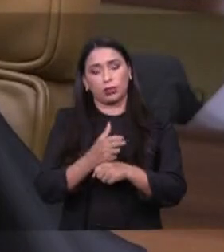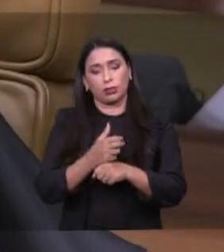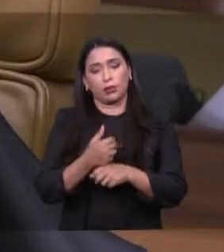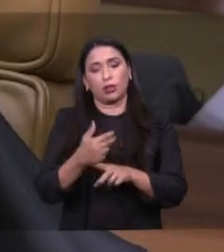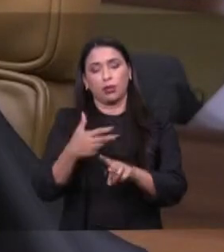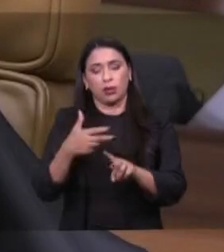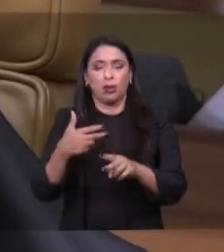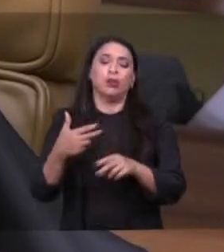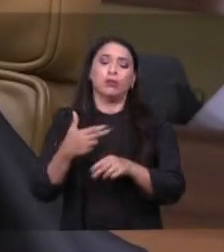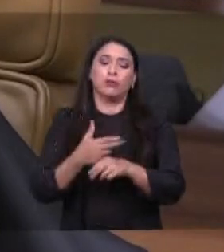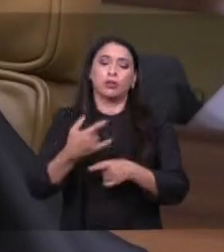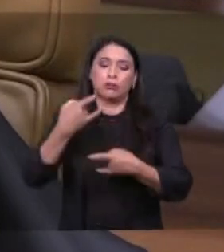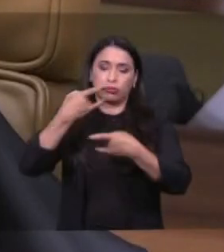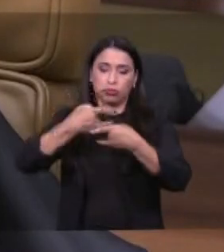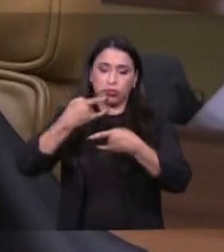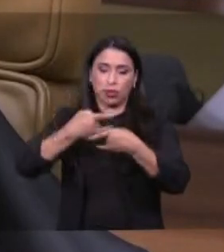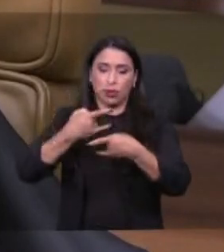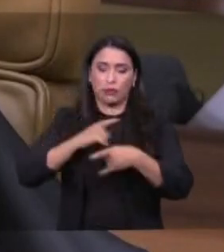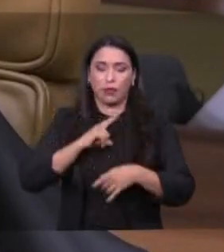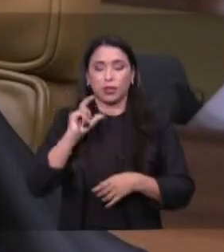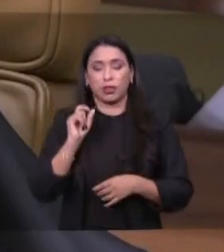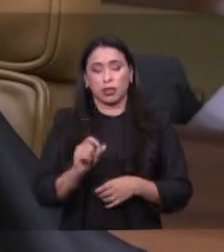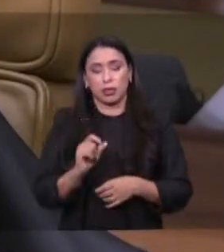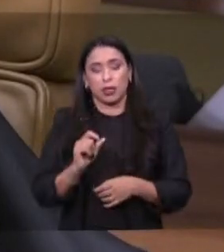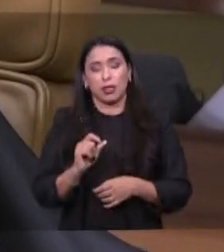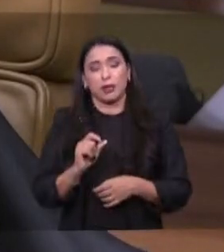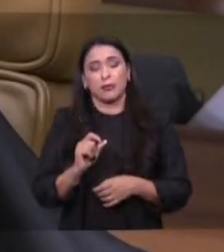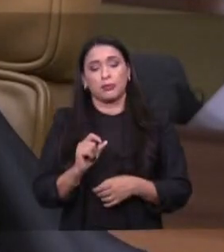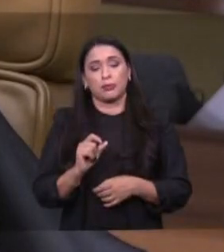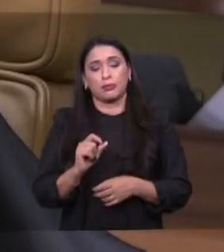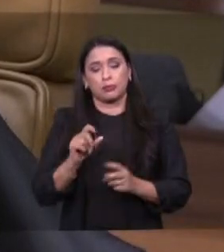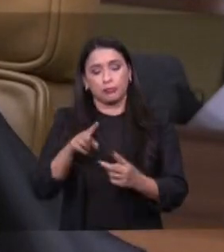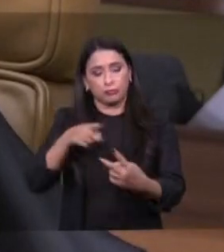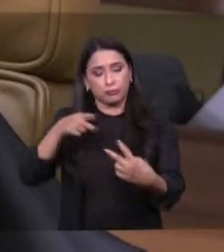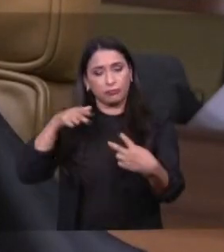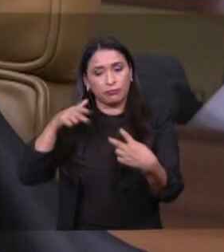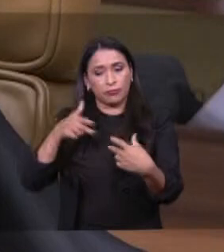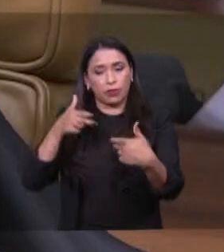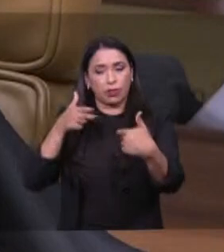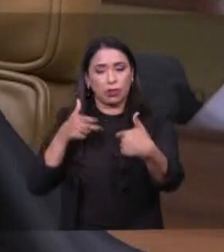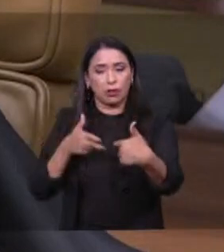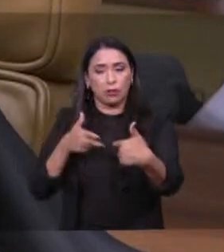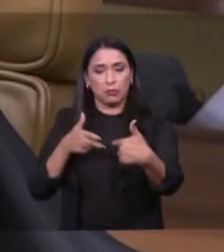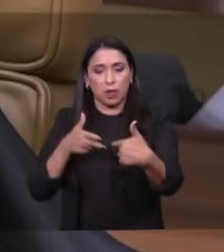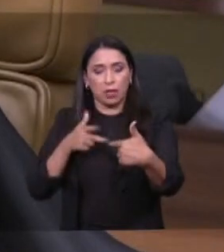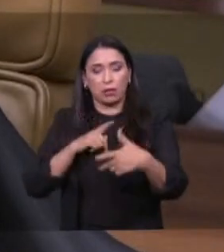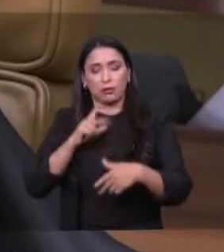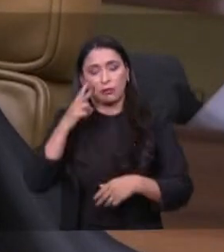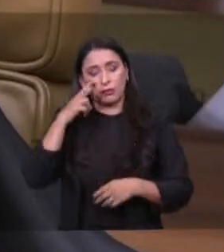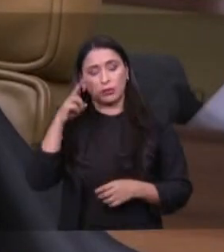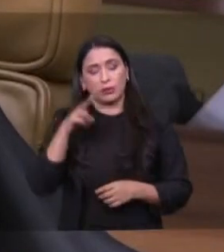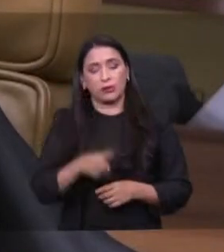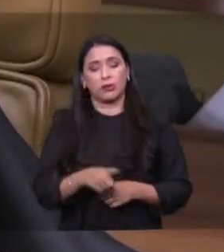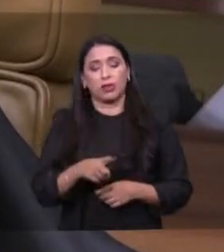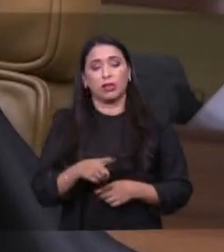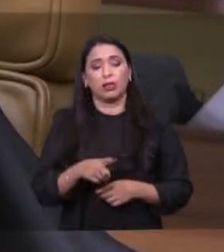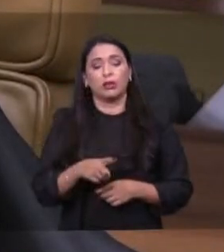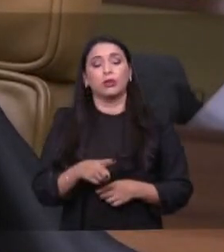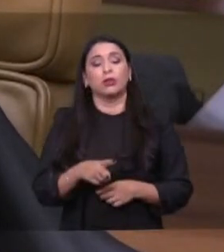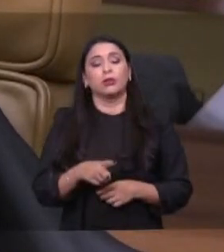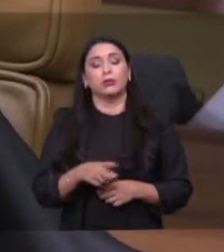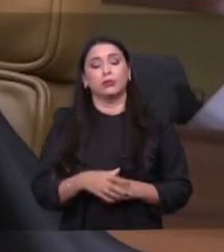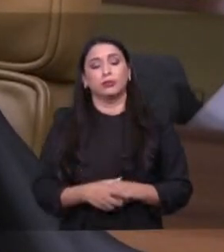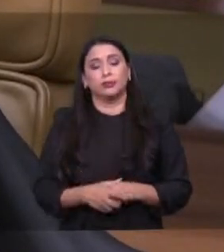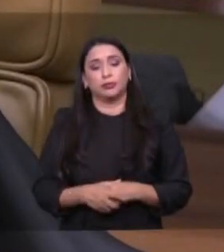na interpretação conforme, a possibilidade da realização por videoconferência, com os critérios